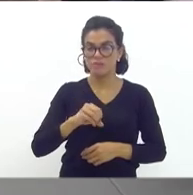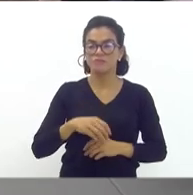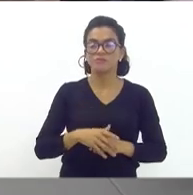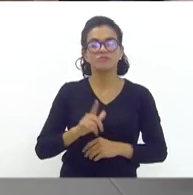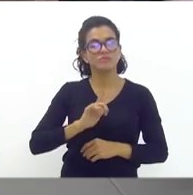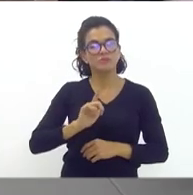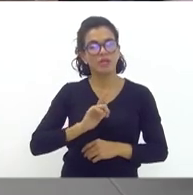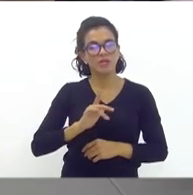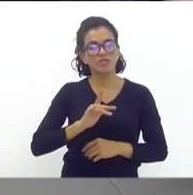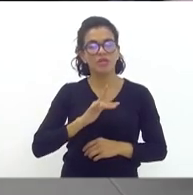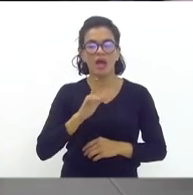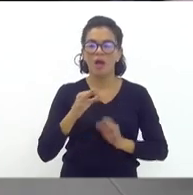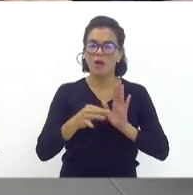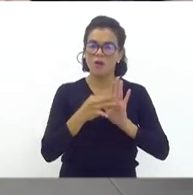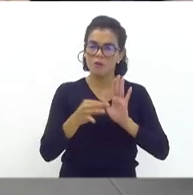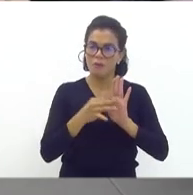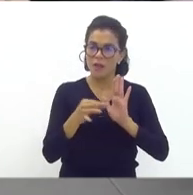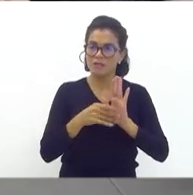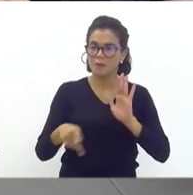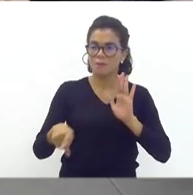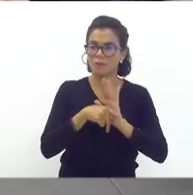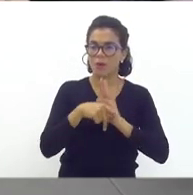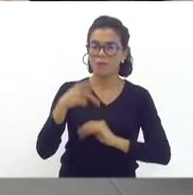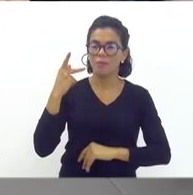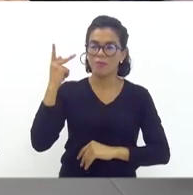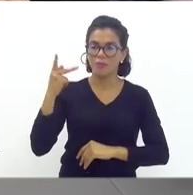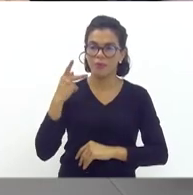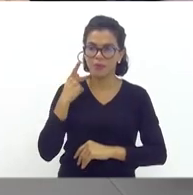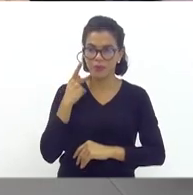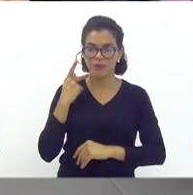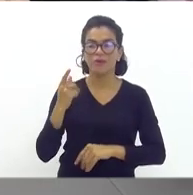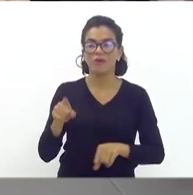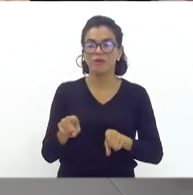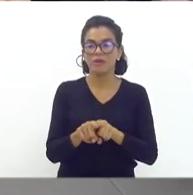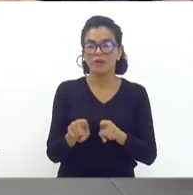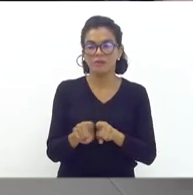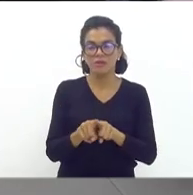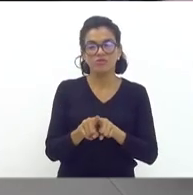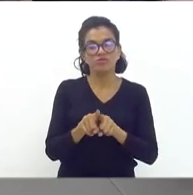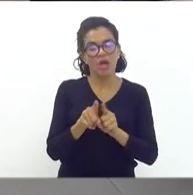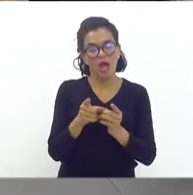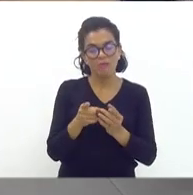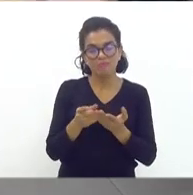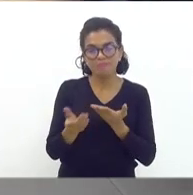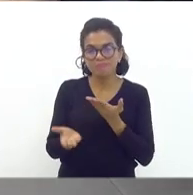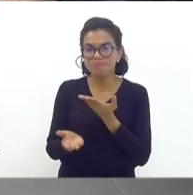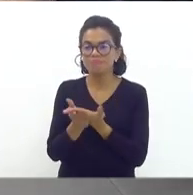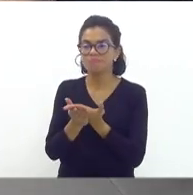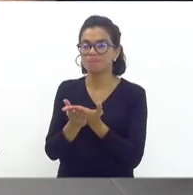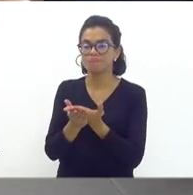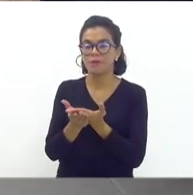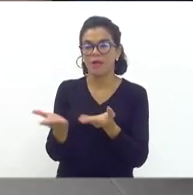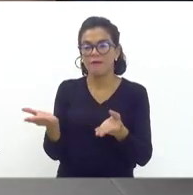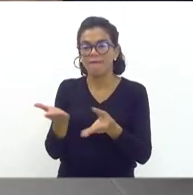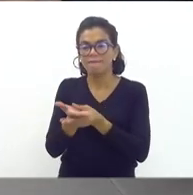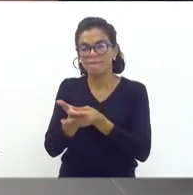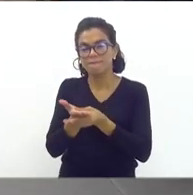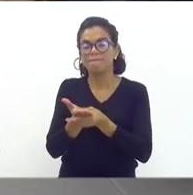um parecer da procuradoria já foi para manifestação final da concessionária É